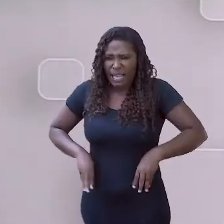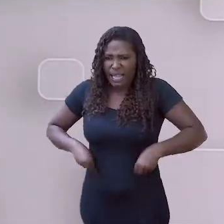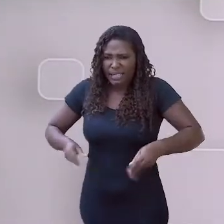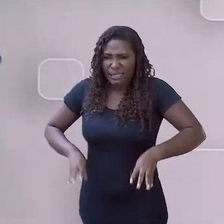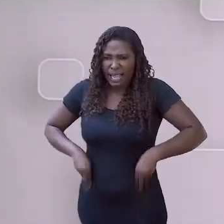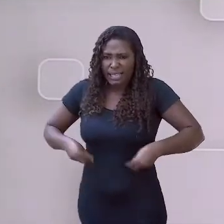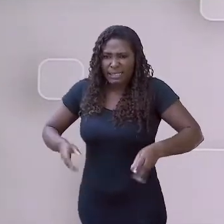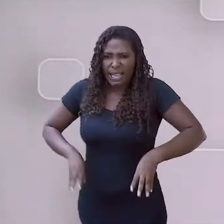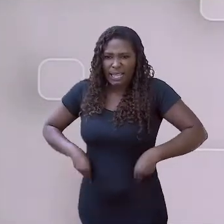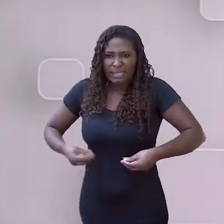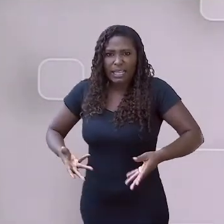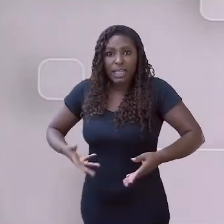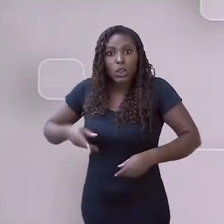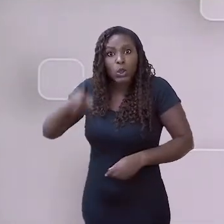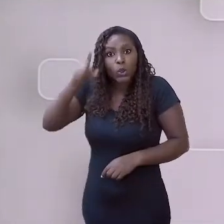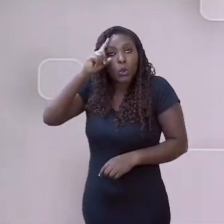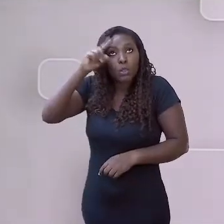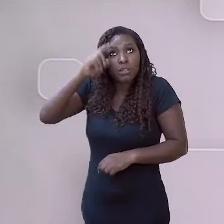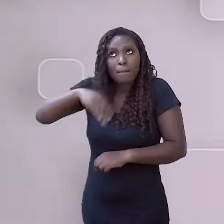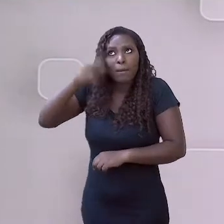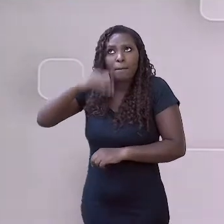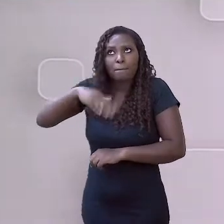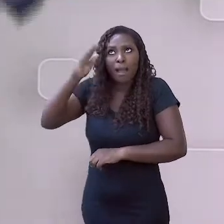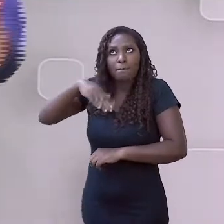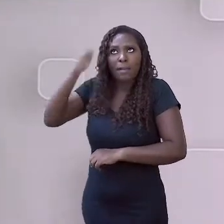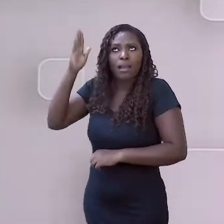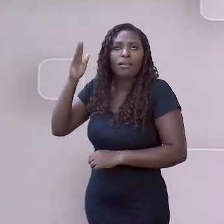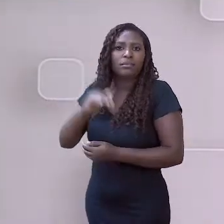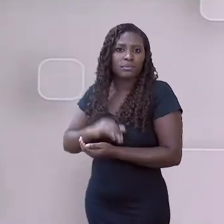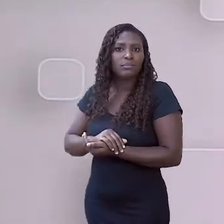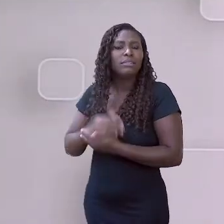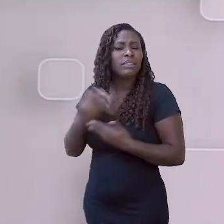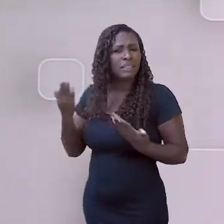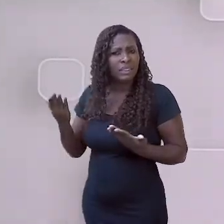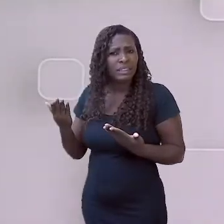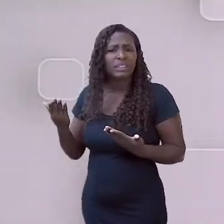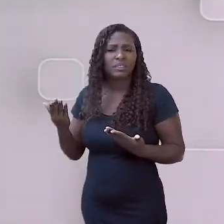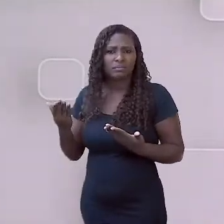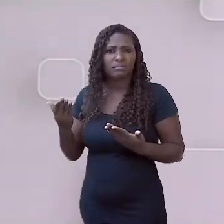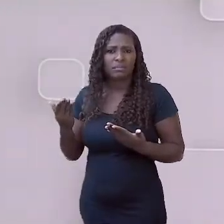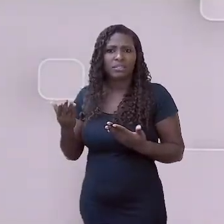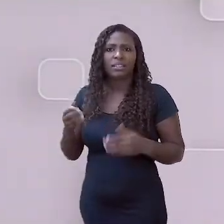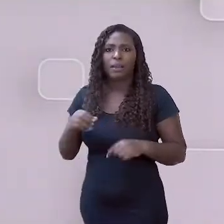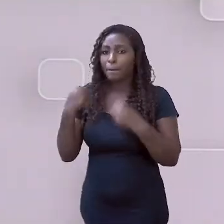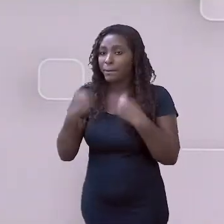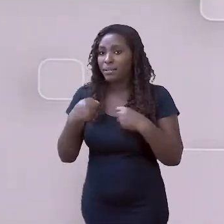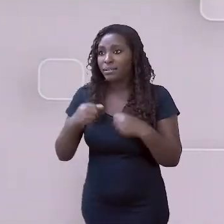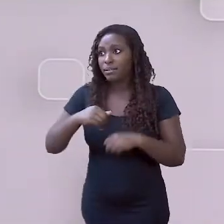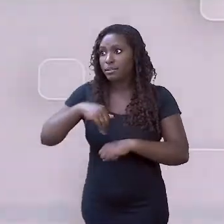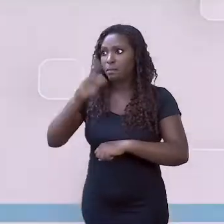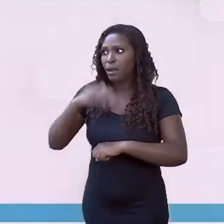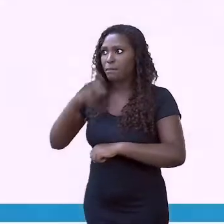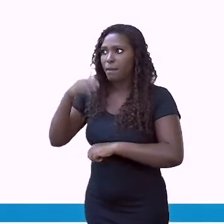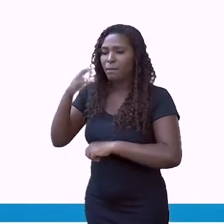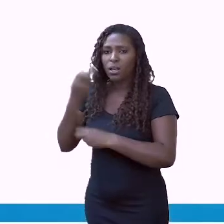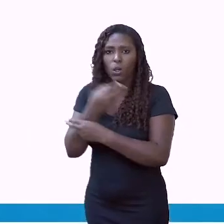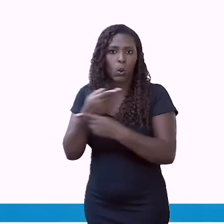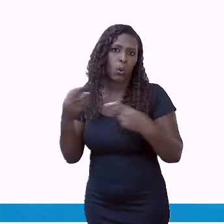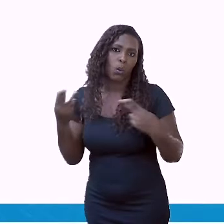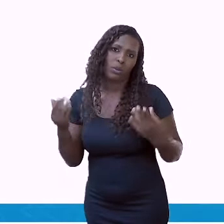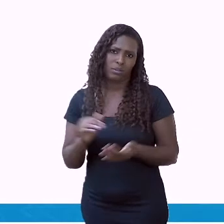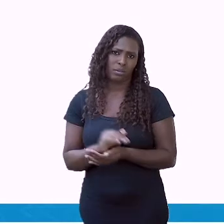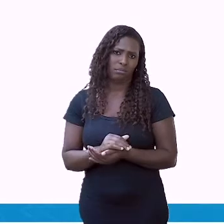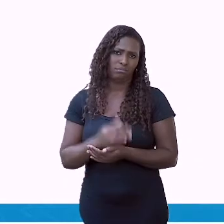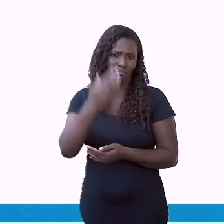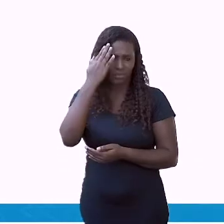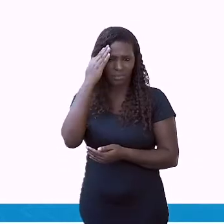impulsivos. Nós estamos cada dia consumindo mais. Tá? Além disso, boa parte desses